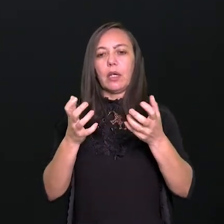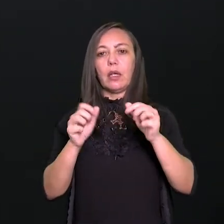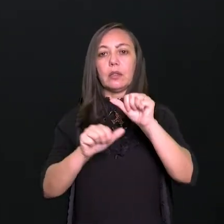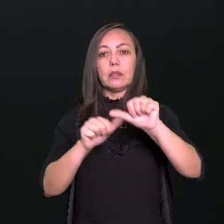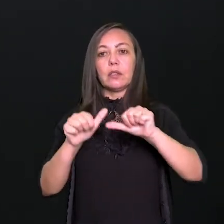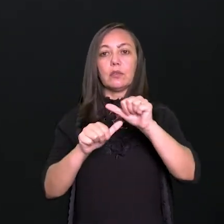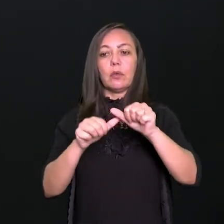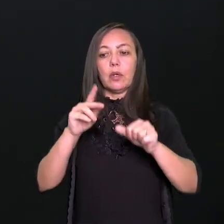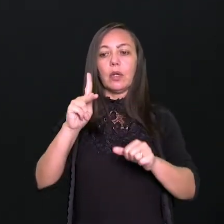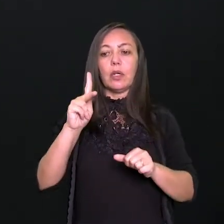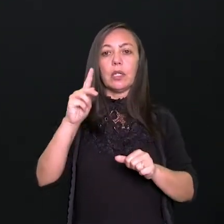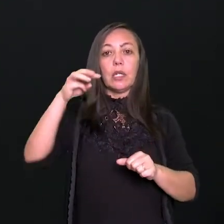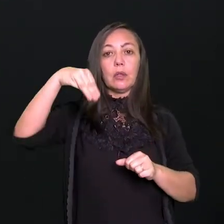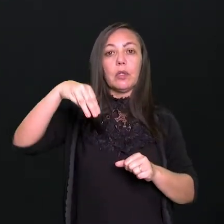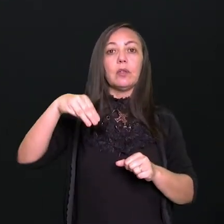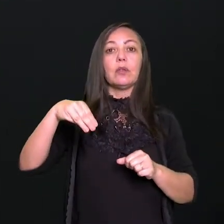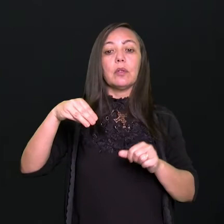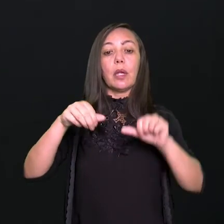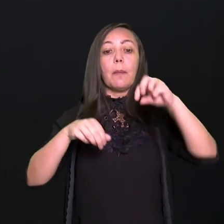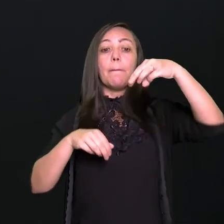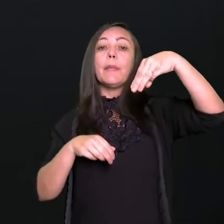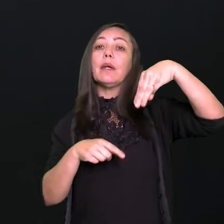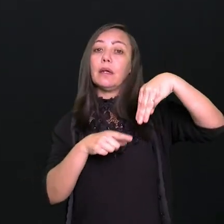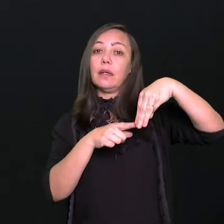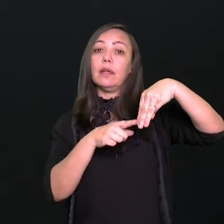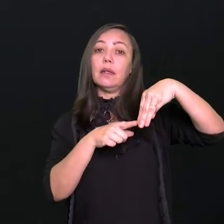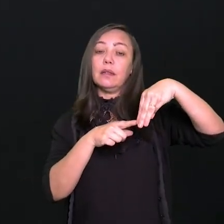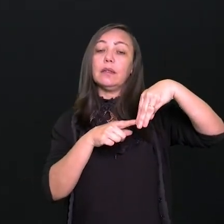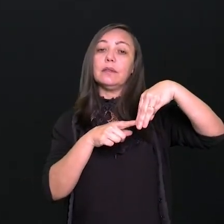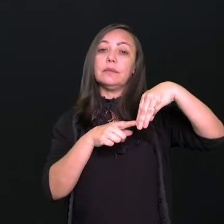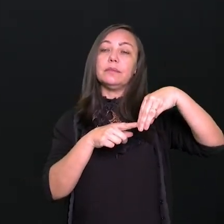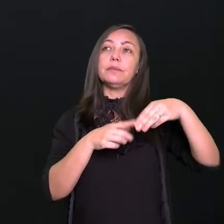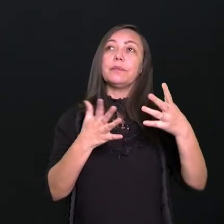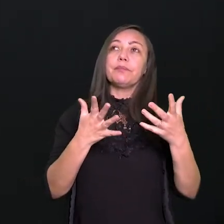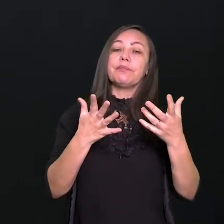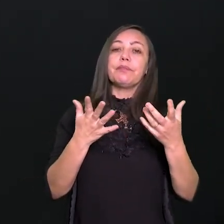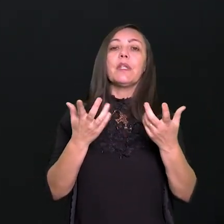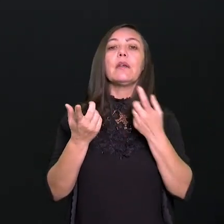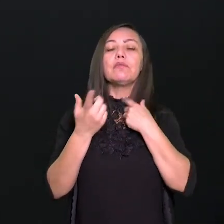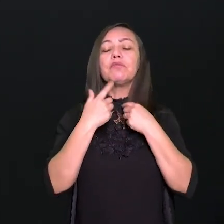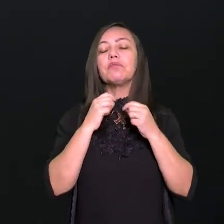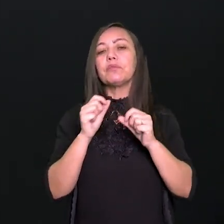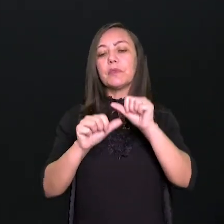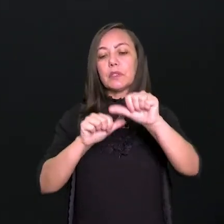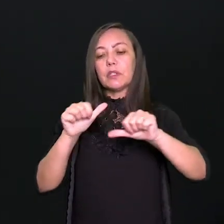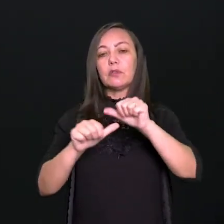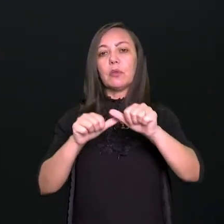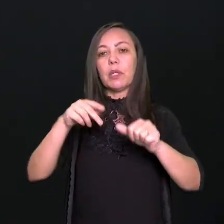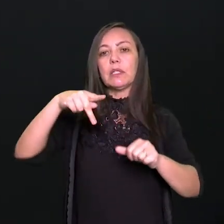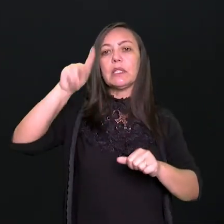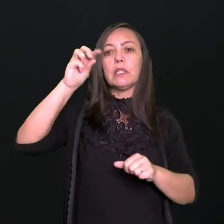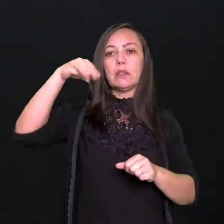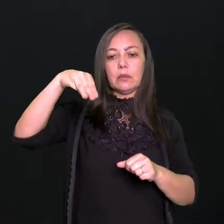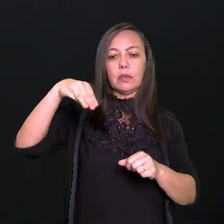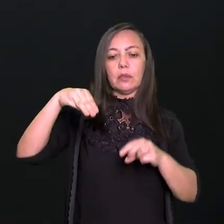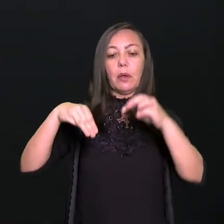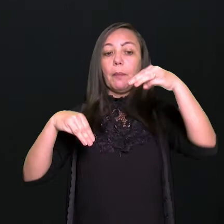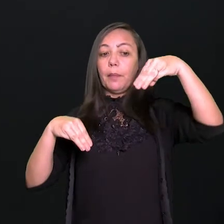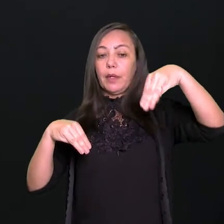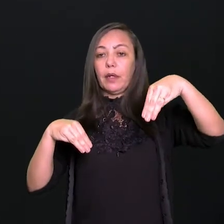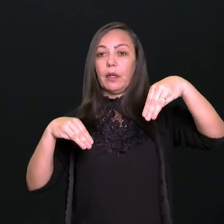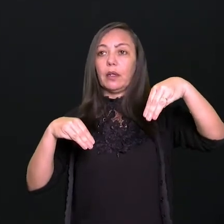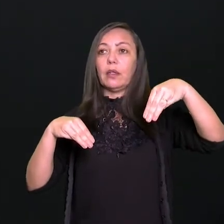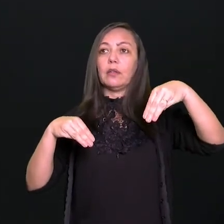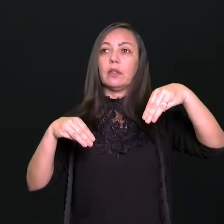transformar uma medida de quilômetros em metros. Bem, se eu quero transformar de quilômetro para metro, eu vou andar